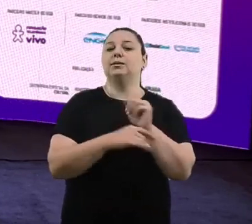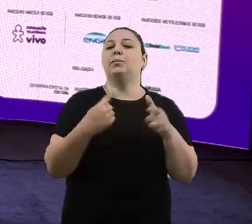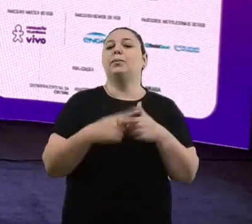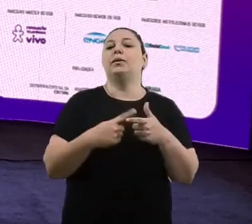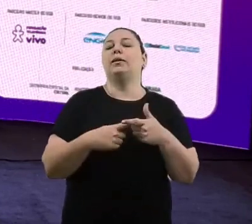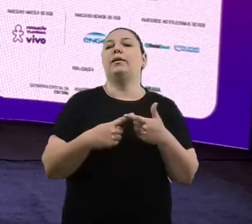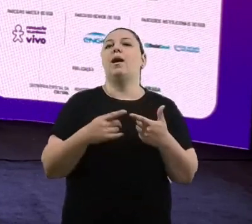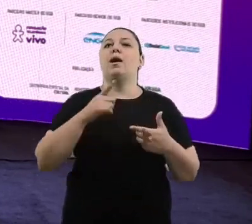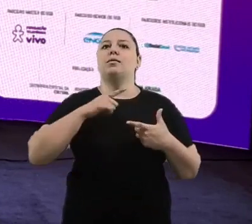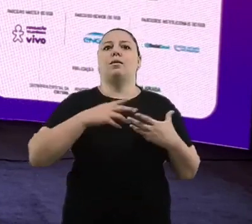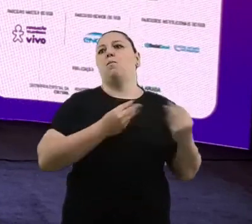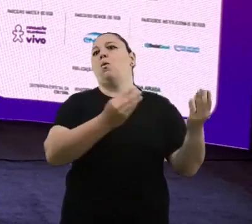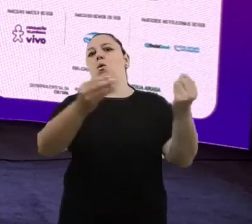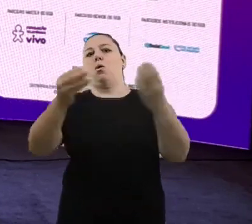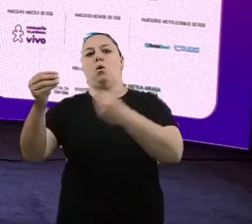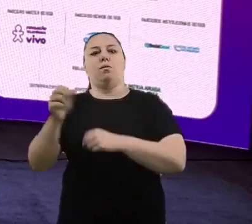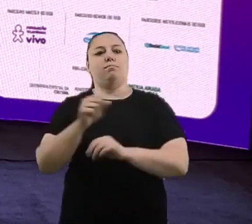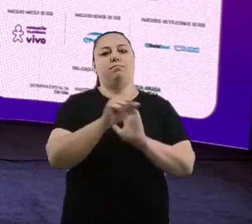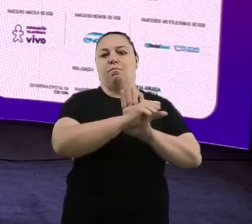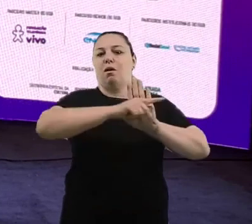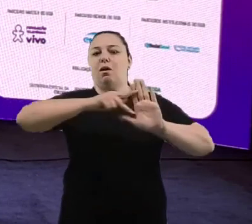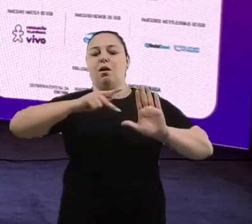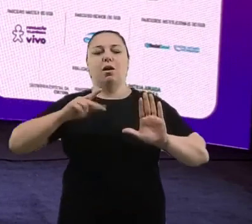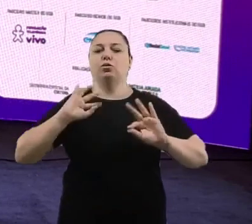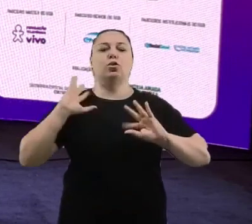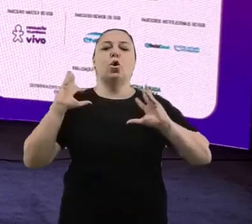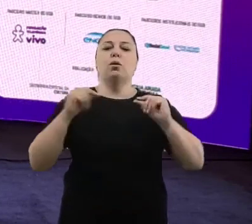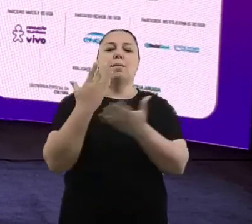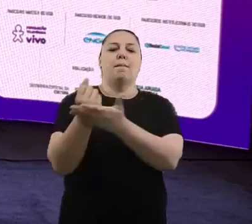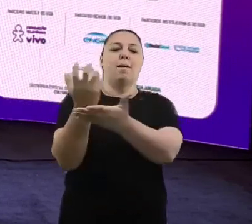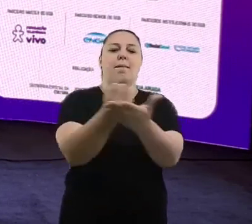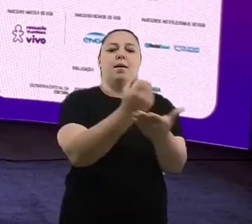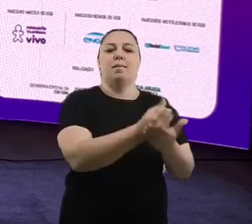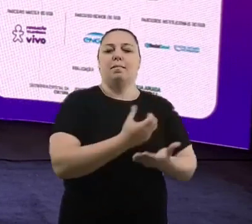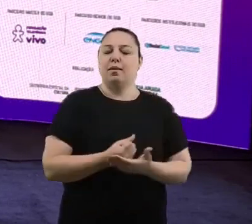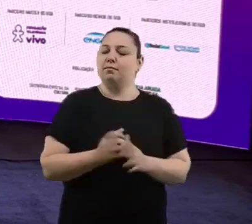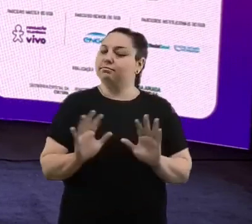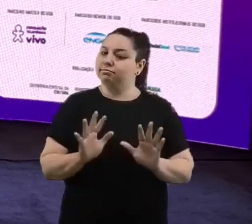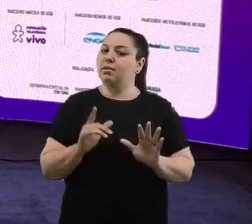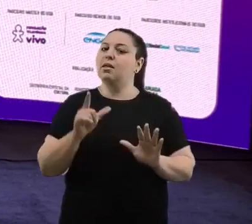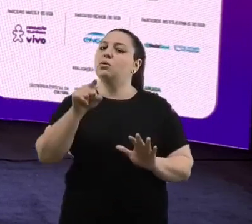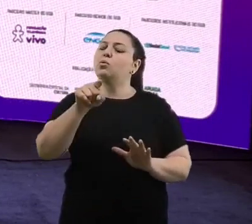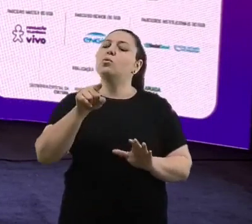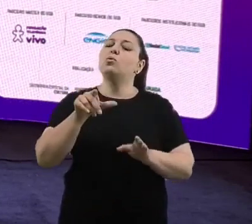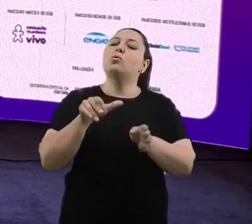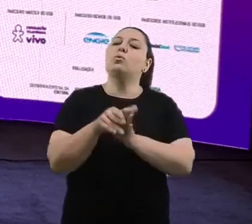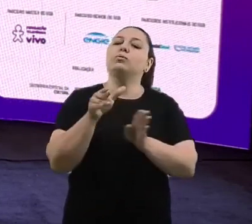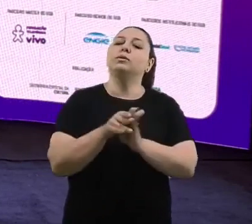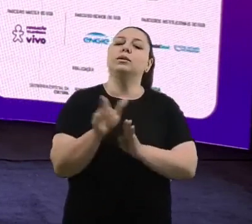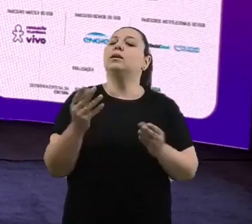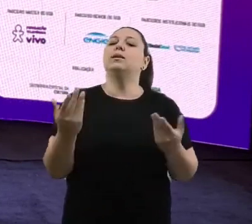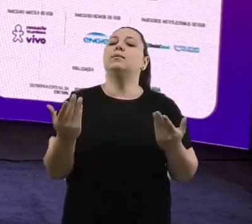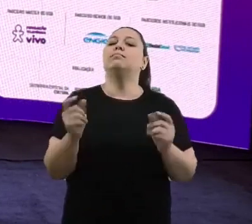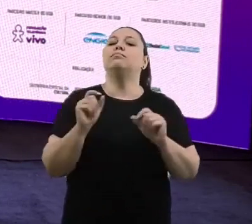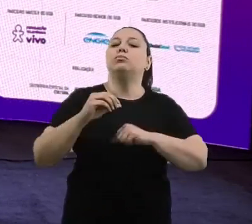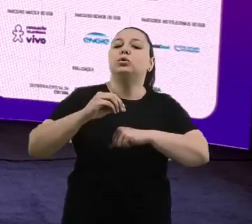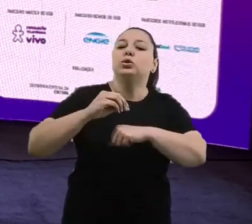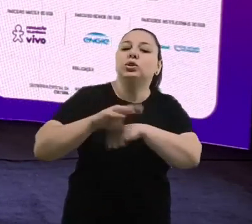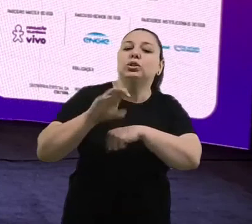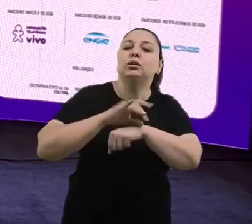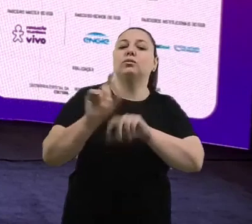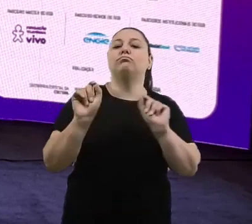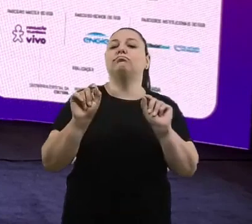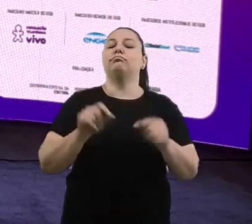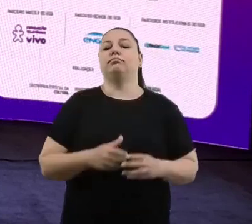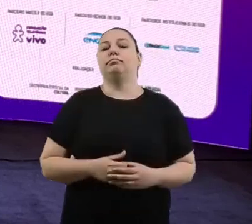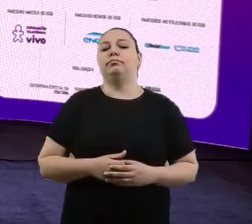de aplicativos e plataformas que todo mundo tem que sair usando tudo. O que você nos aconselha, Tiago? Bom, eu vou citar